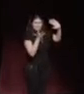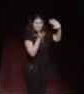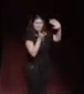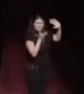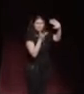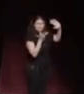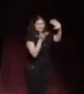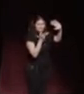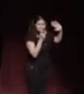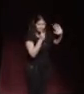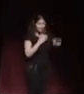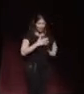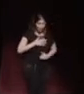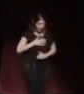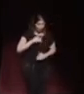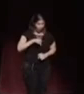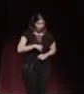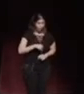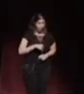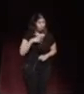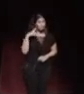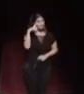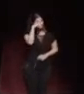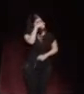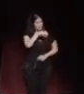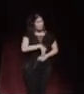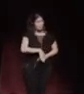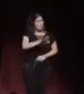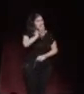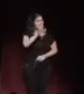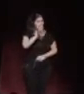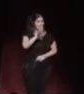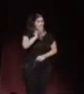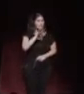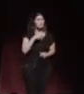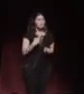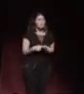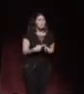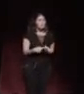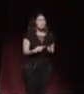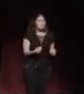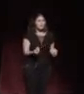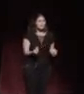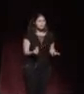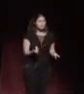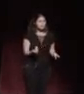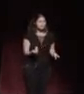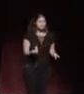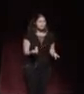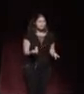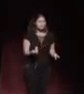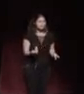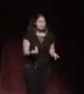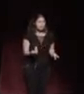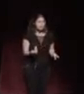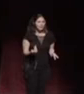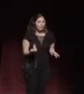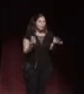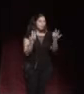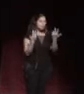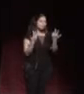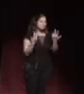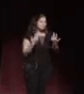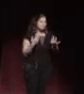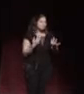mais difícil para mim aqui, pois essa não é a minha situação normal, mas claro que todos